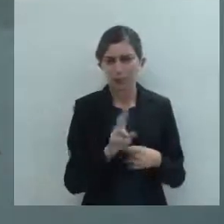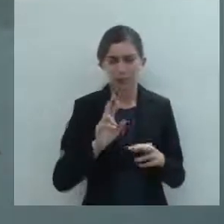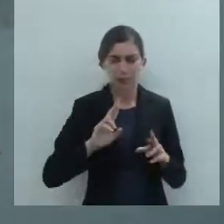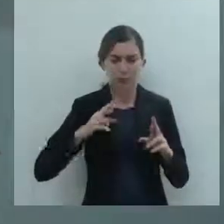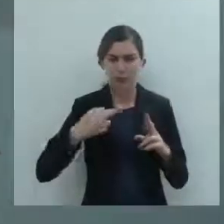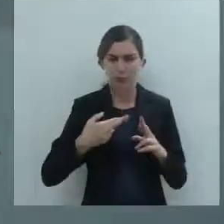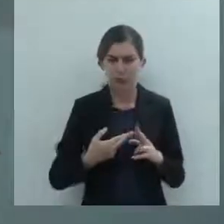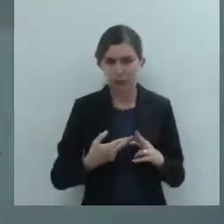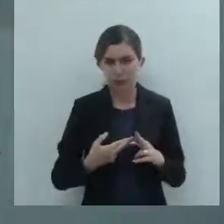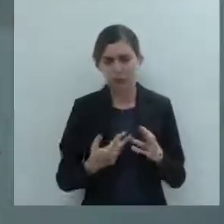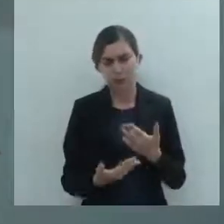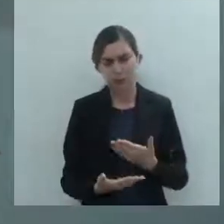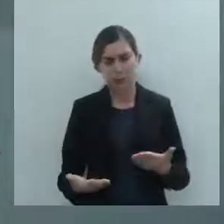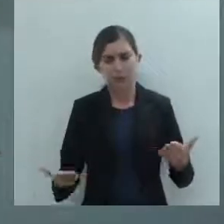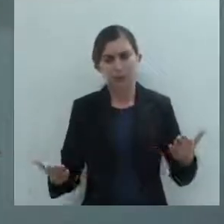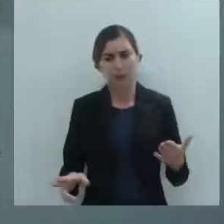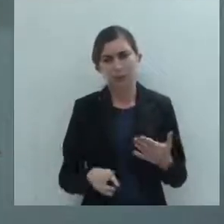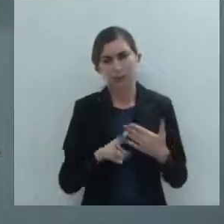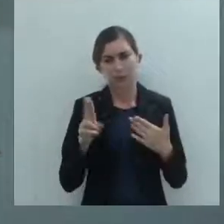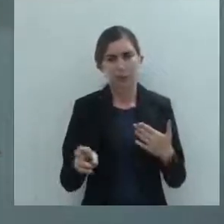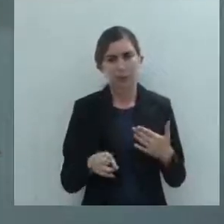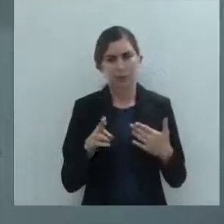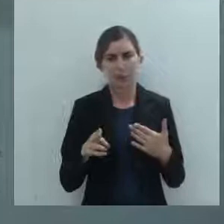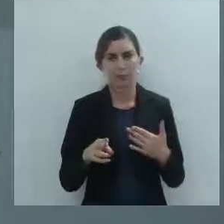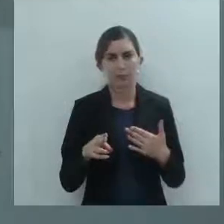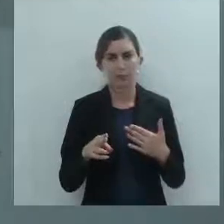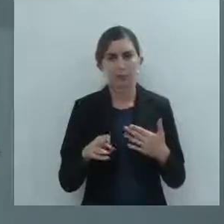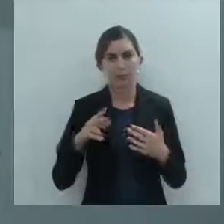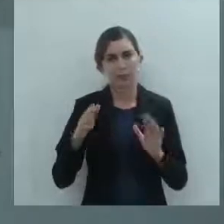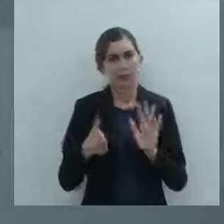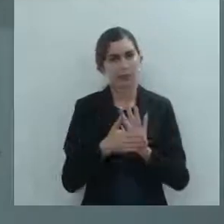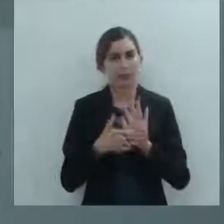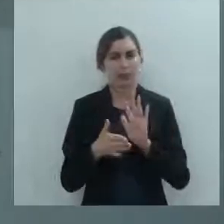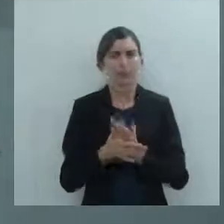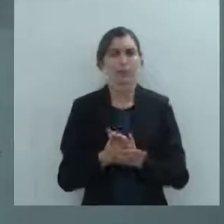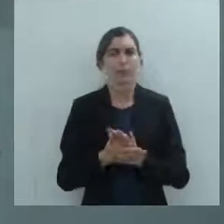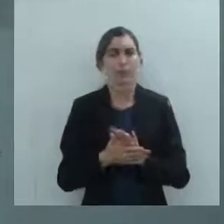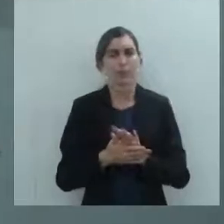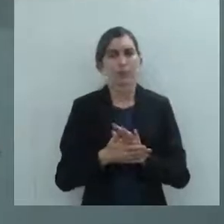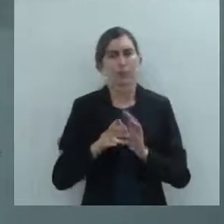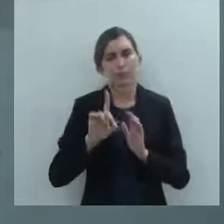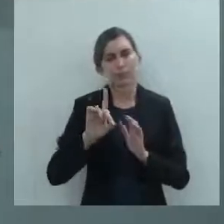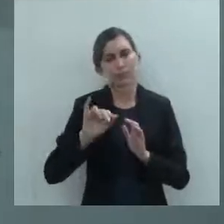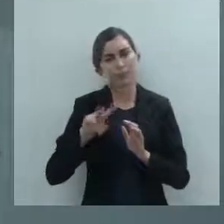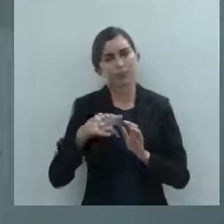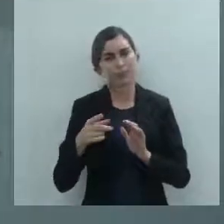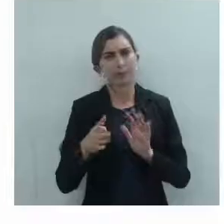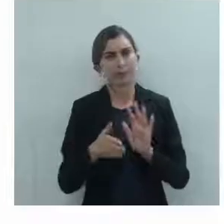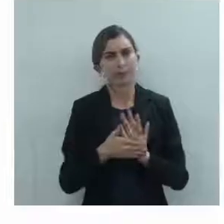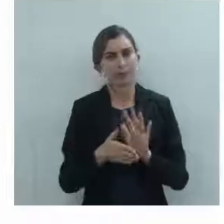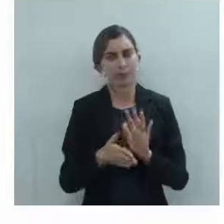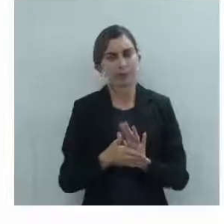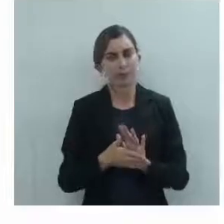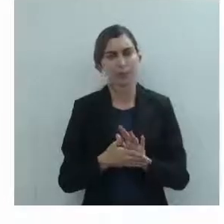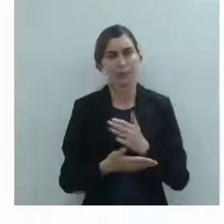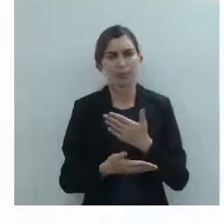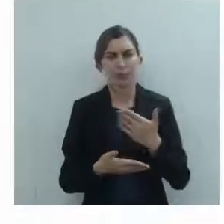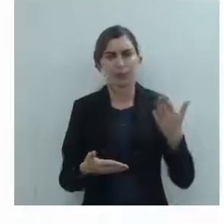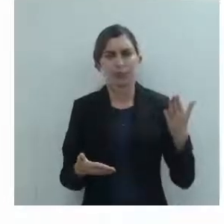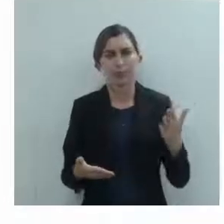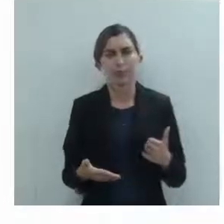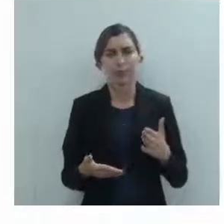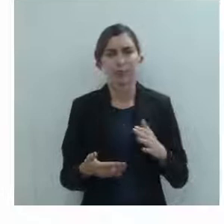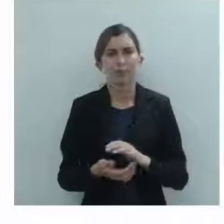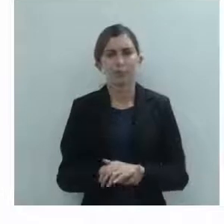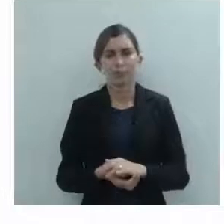como referência atualmente vamos usar a divisão padrão e a divisão padrão é essa que o Robertão vai jogar